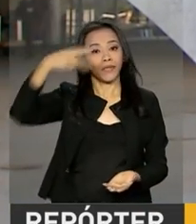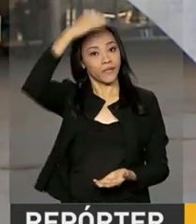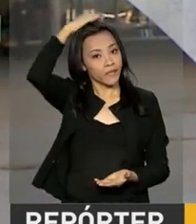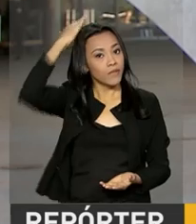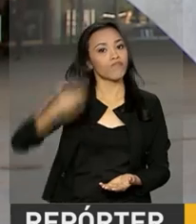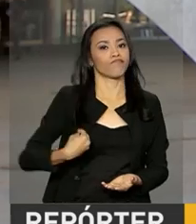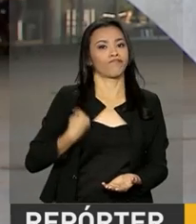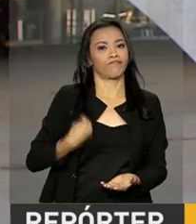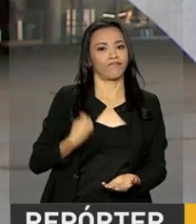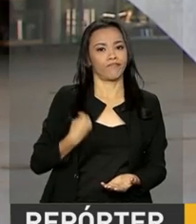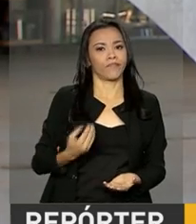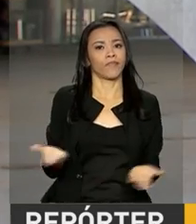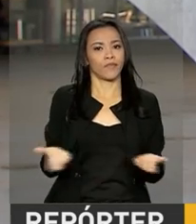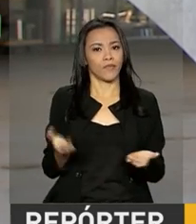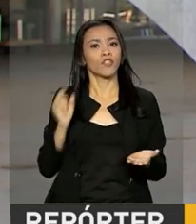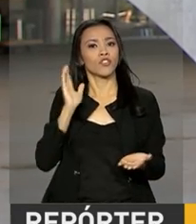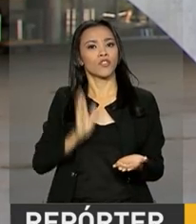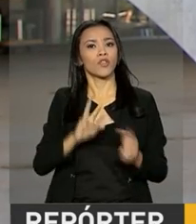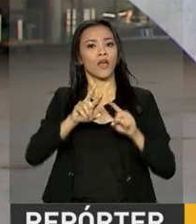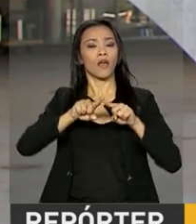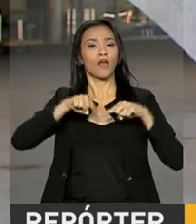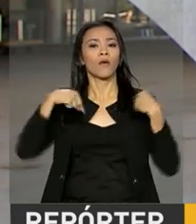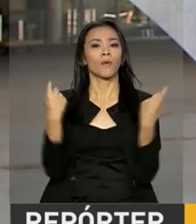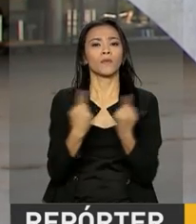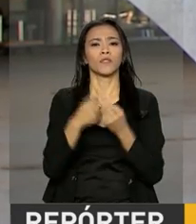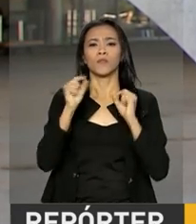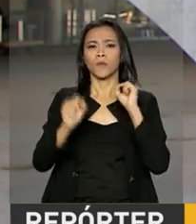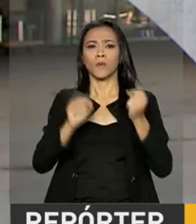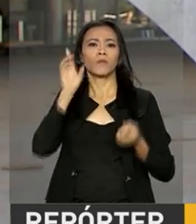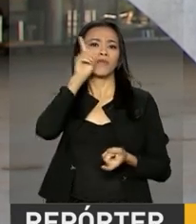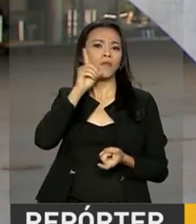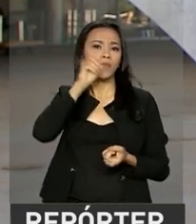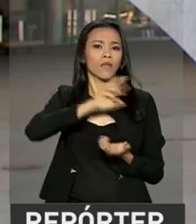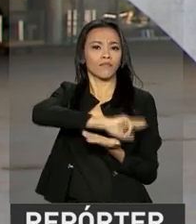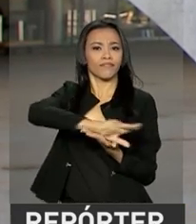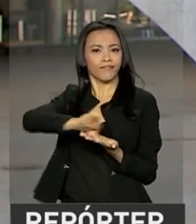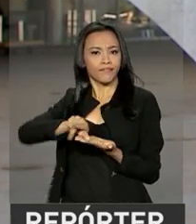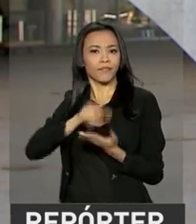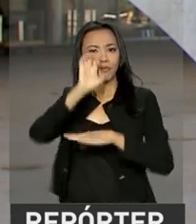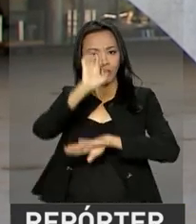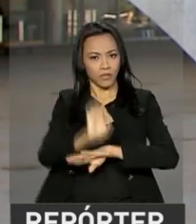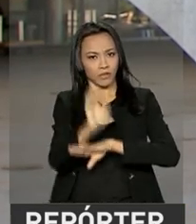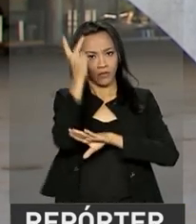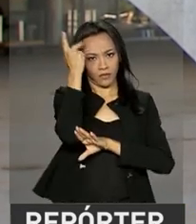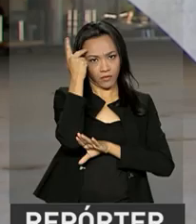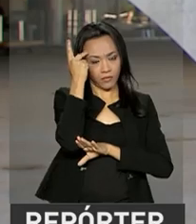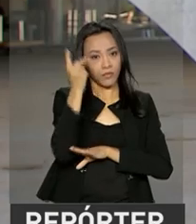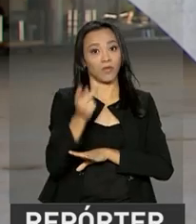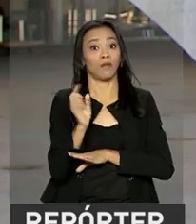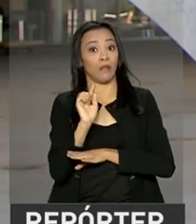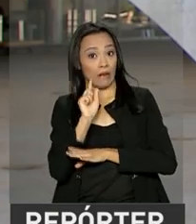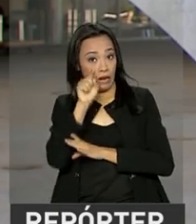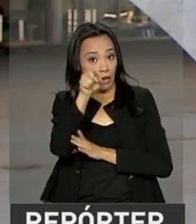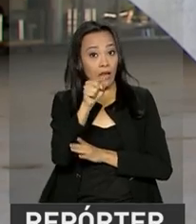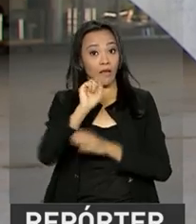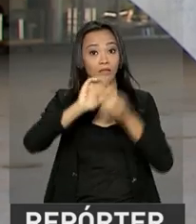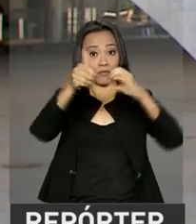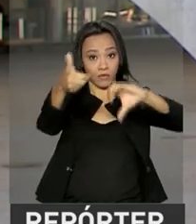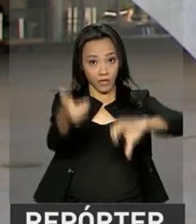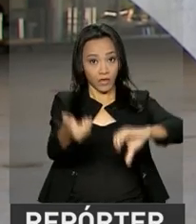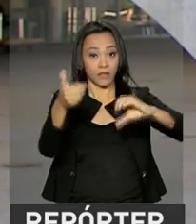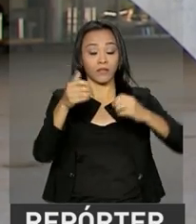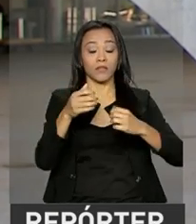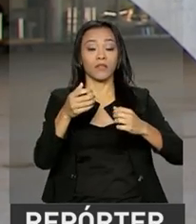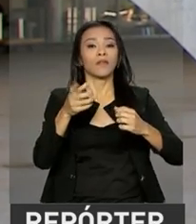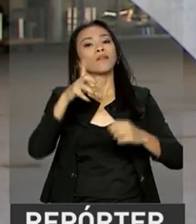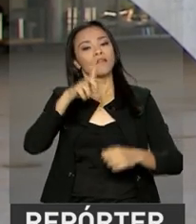reunido agora lá no palácio do Jaburu com parlamentares da bancada Paulista lá no Congresso Nacional Incluindo